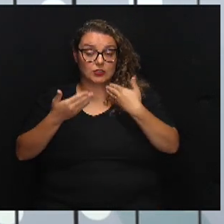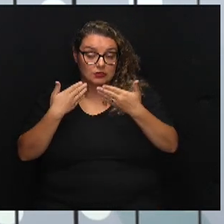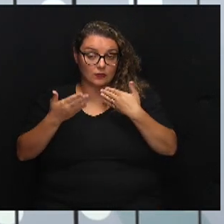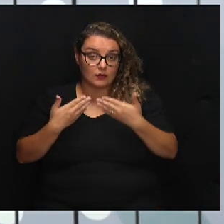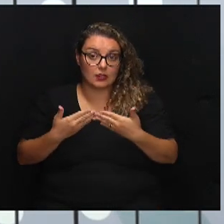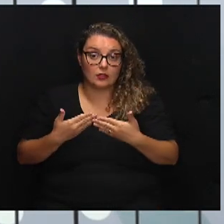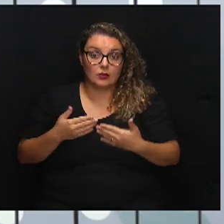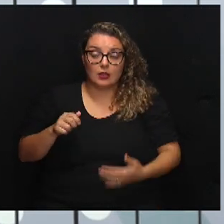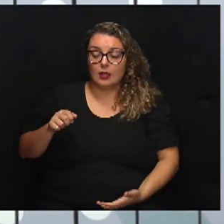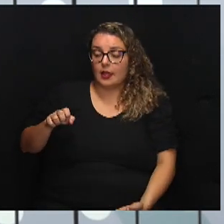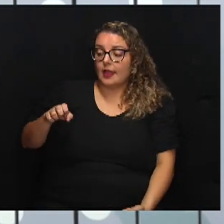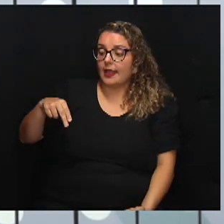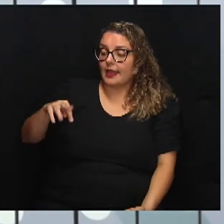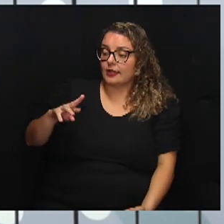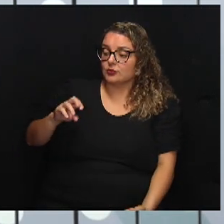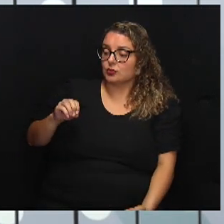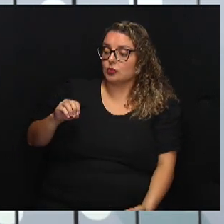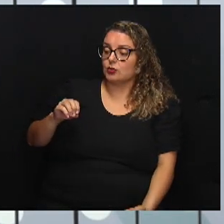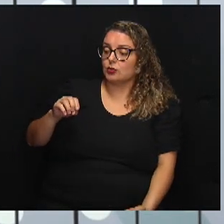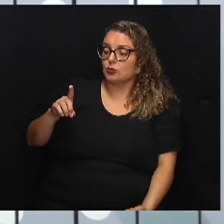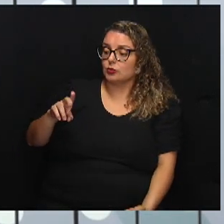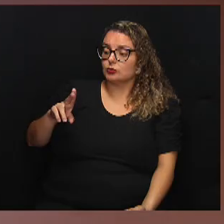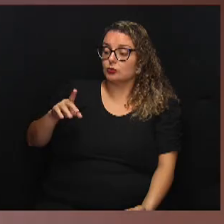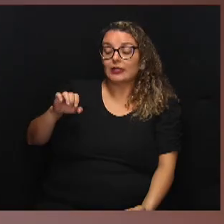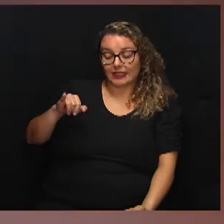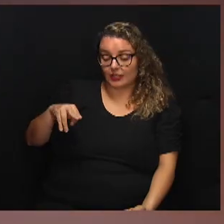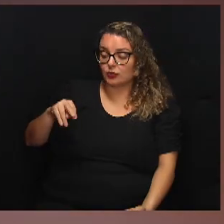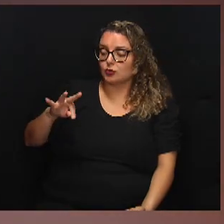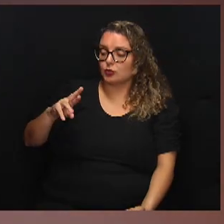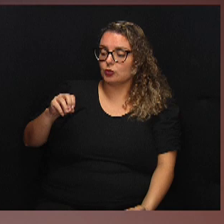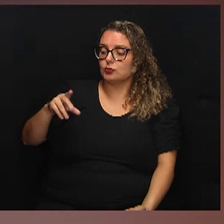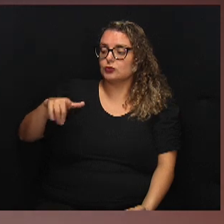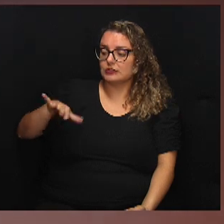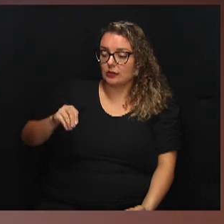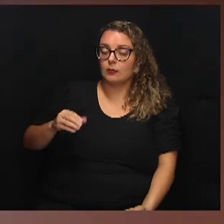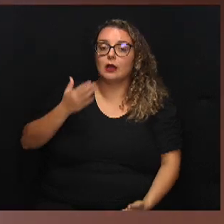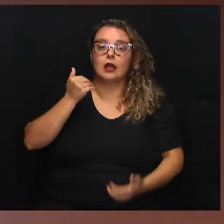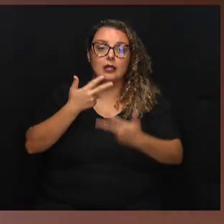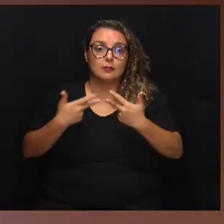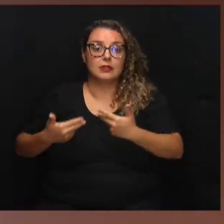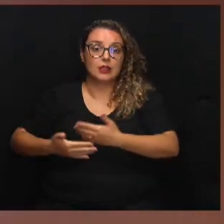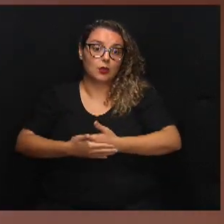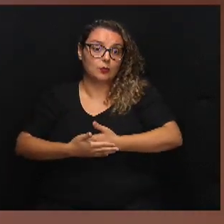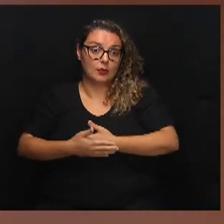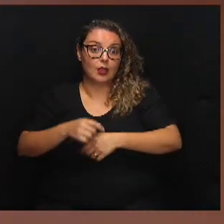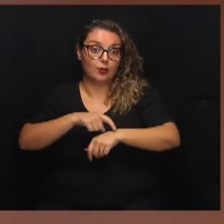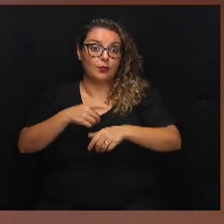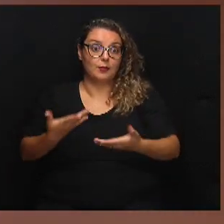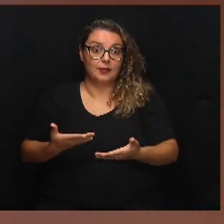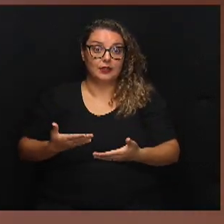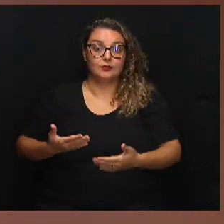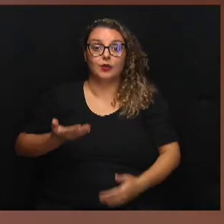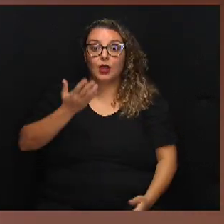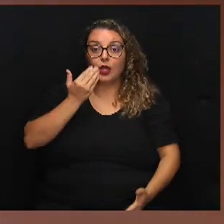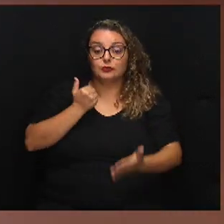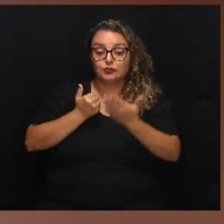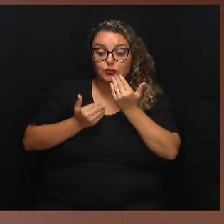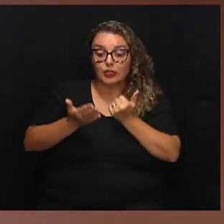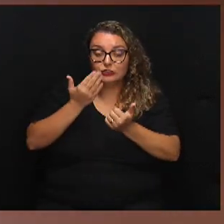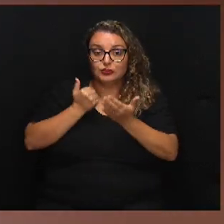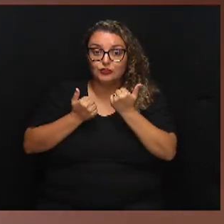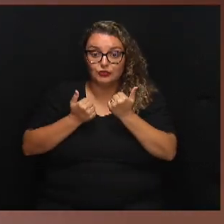a introdução alimentar do bebê. A introdução alimentar é o momento em que o bebê começa a comer